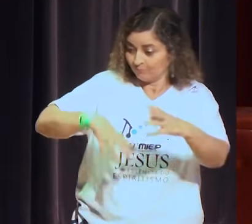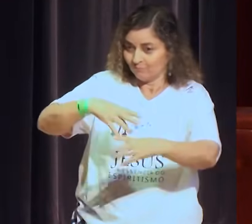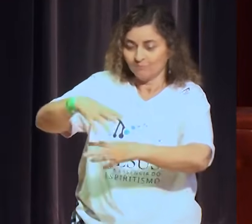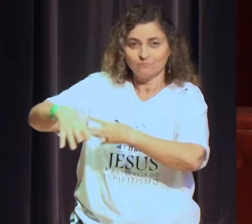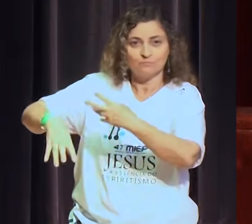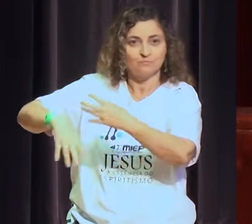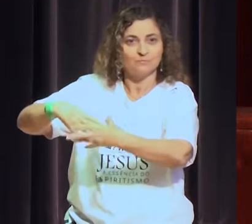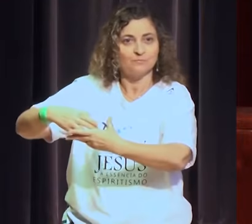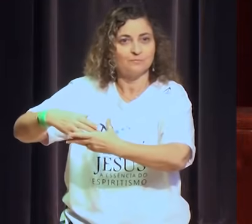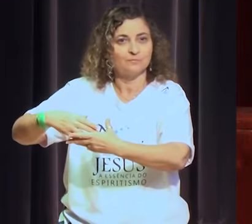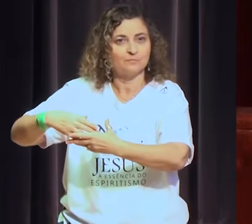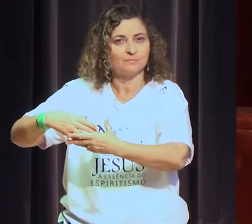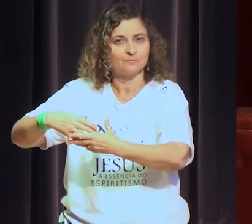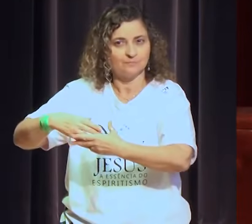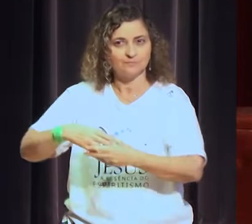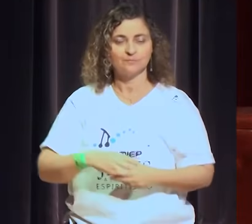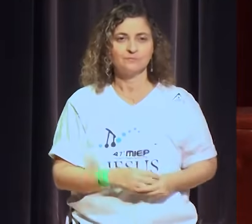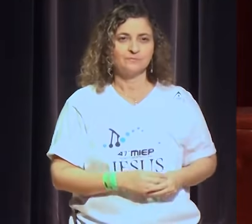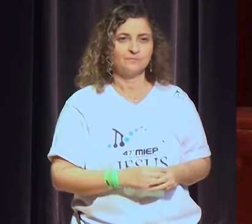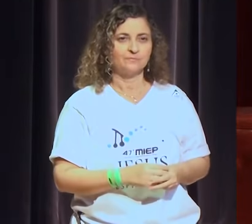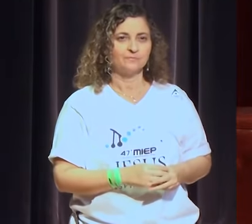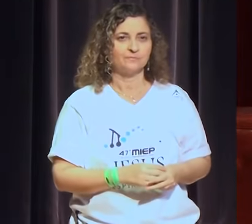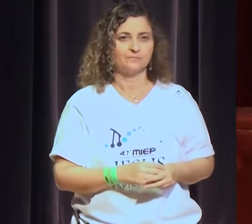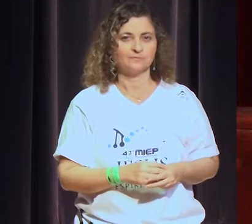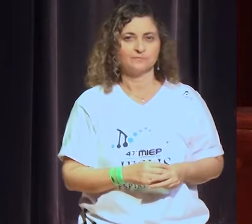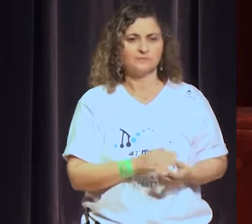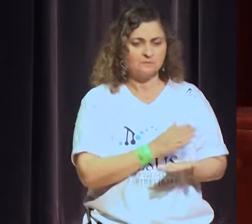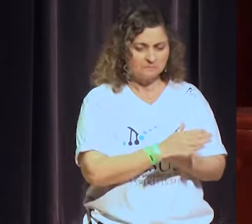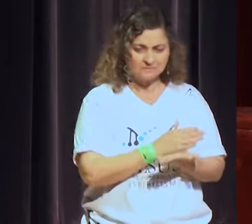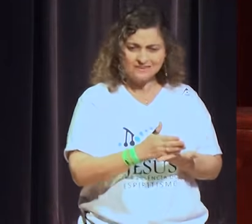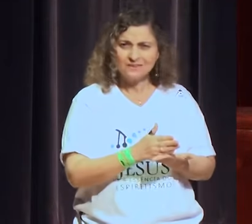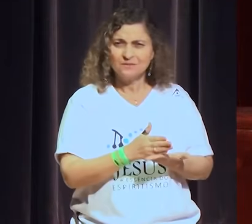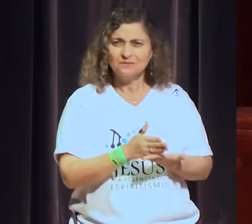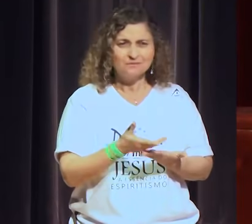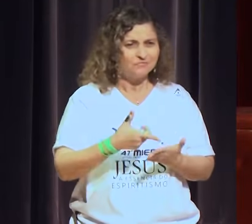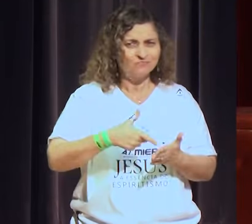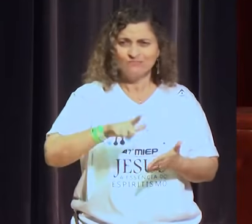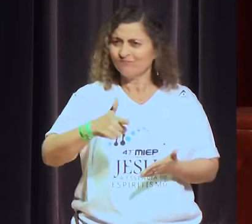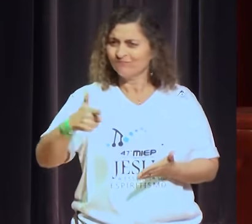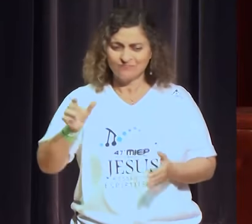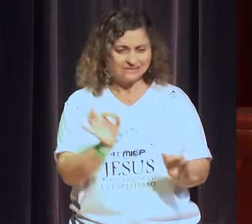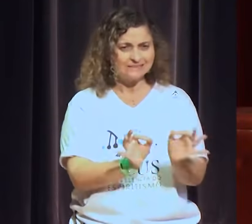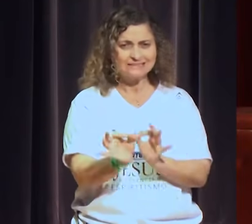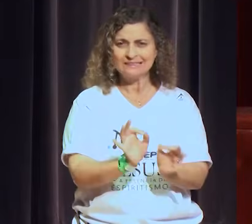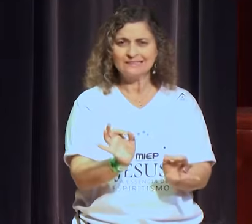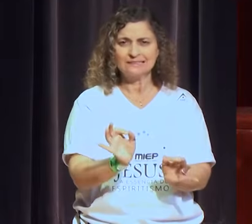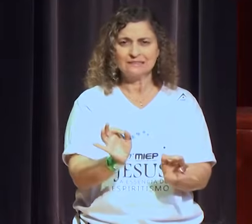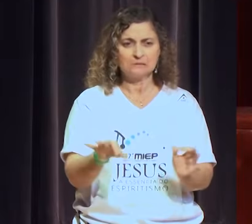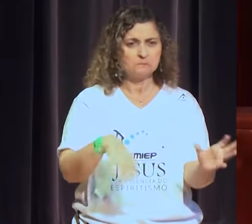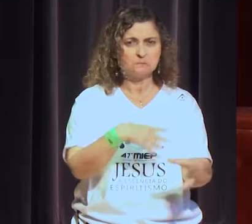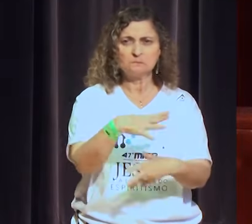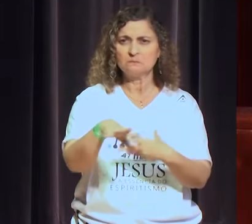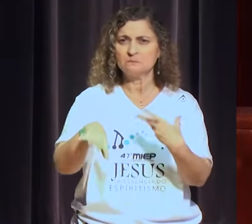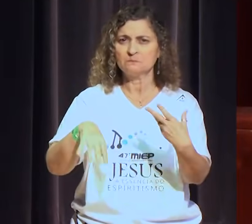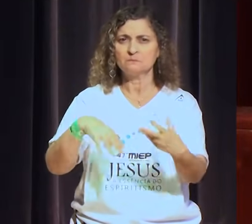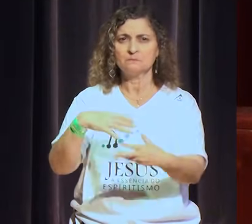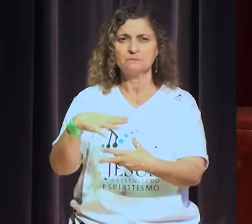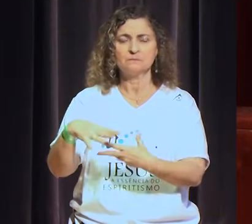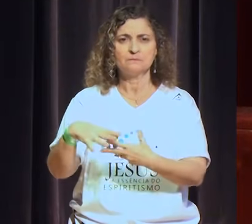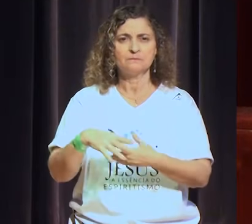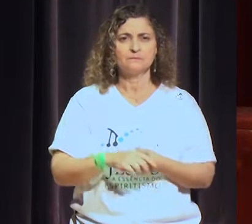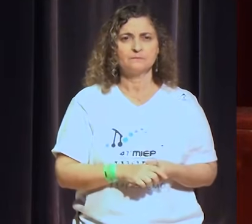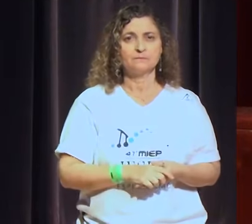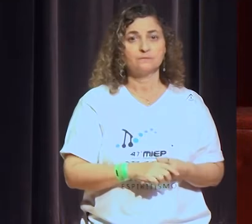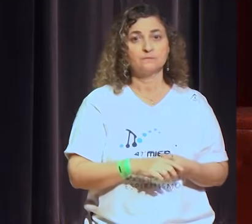Um contraponto aí. O princípio era o caos. Um caos. E aí